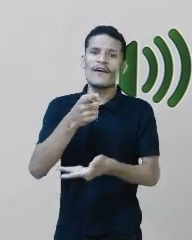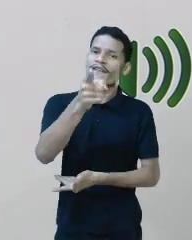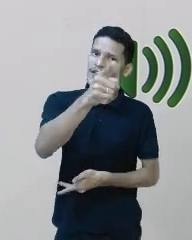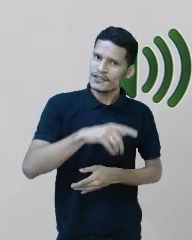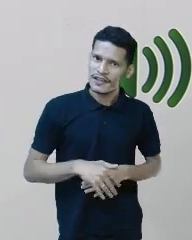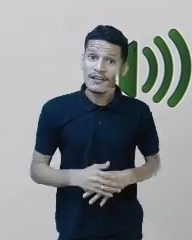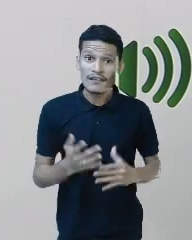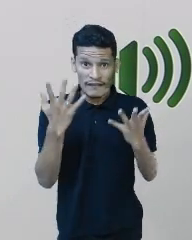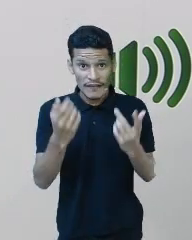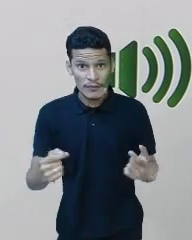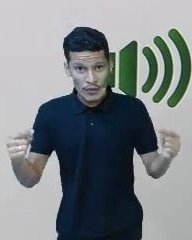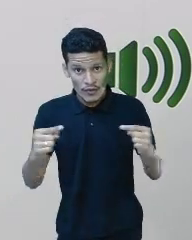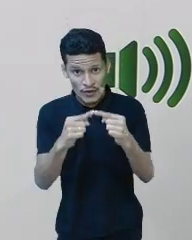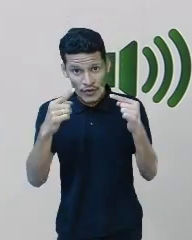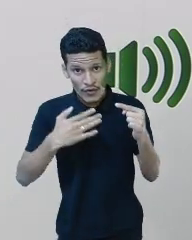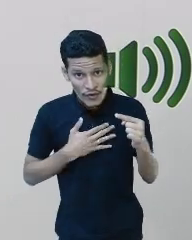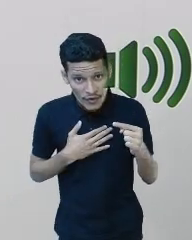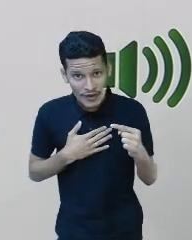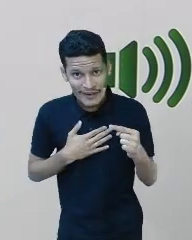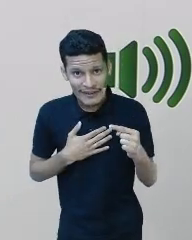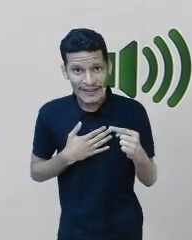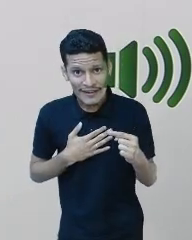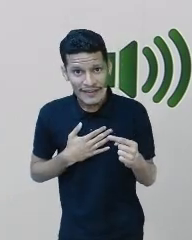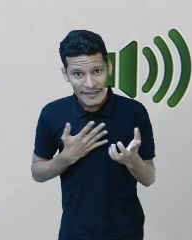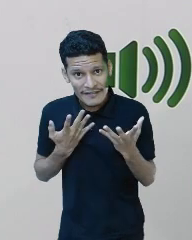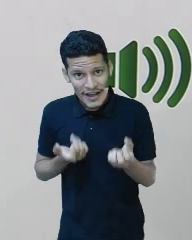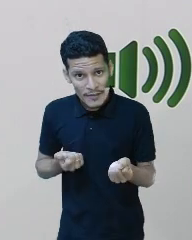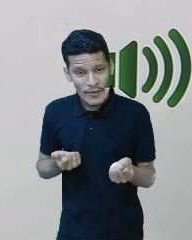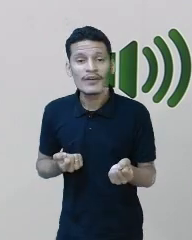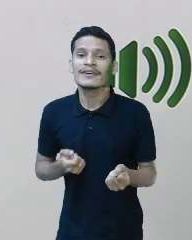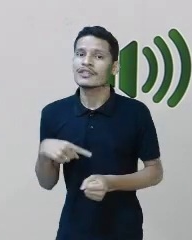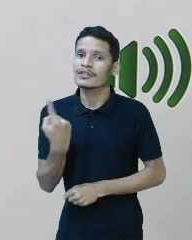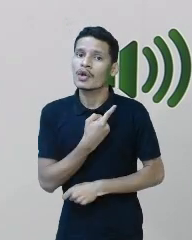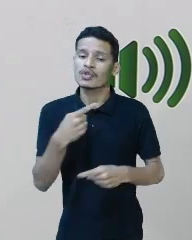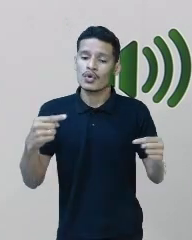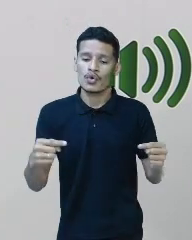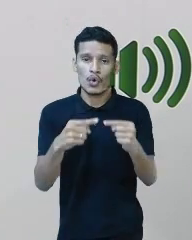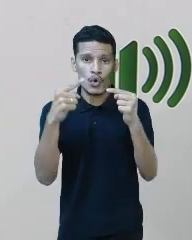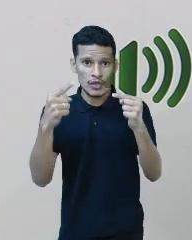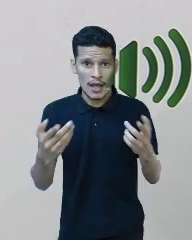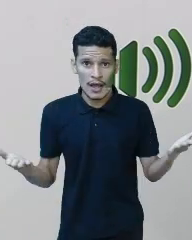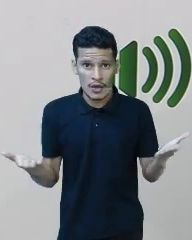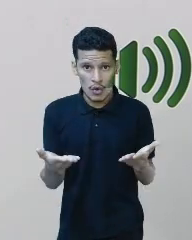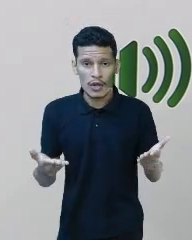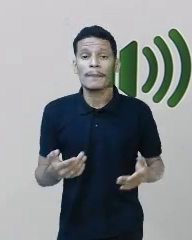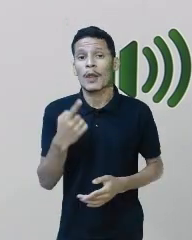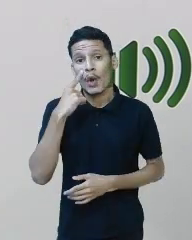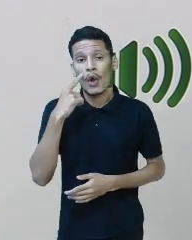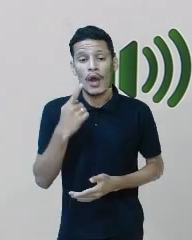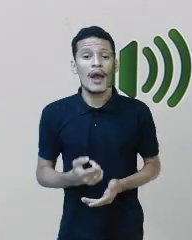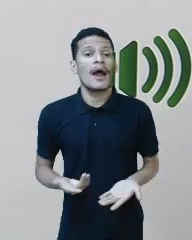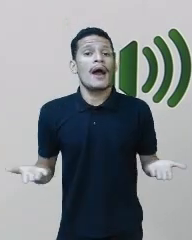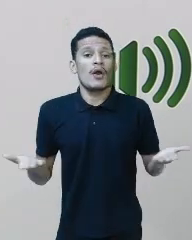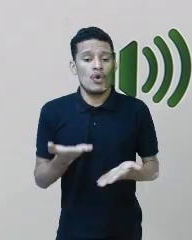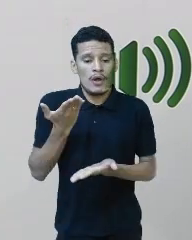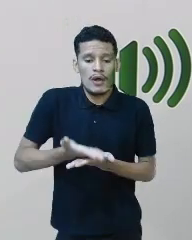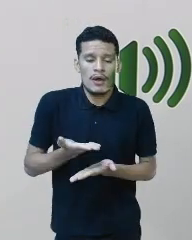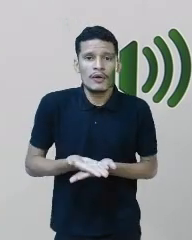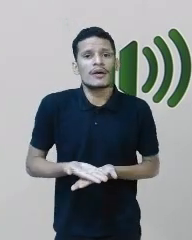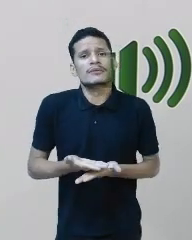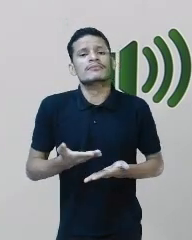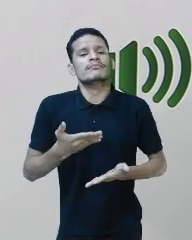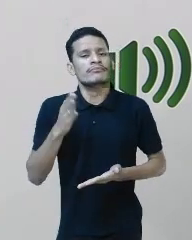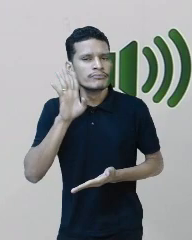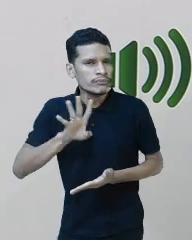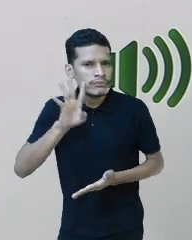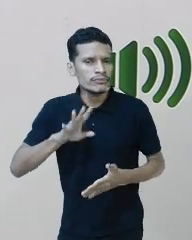Vamos concordar comigo? Então vamos concordar que hoje, em primeiro lugar, a nossa aula vai ser bem legal e vai ser bem participativa.